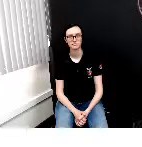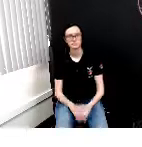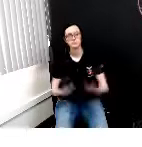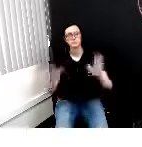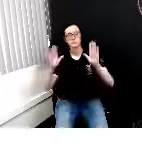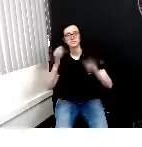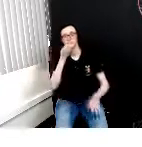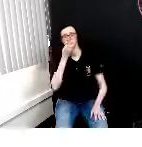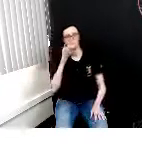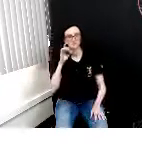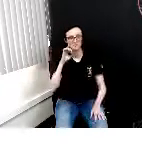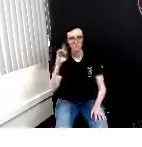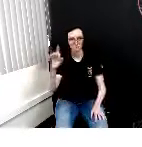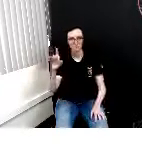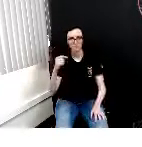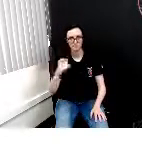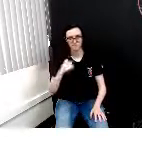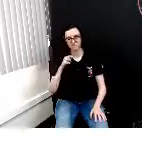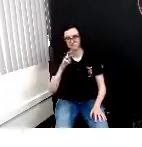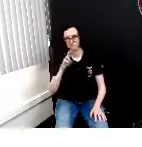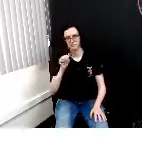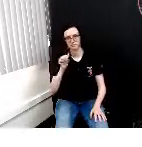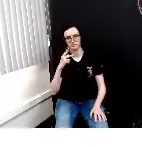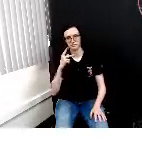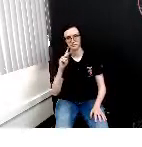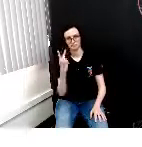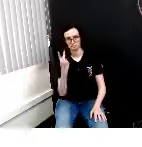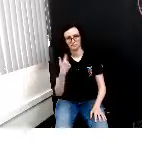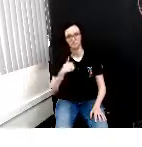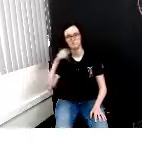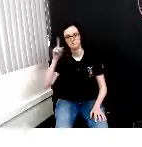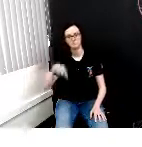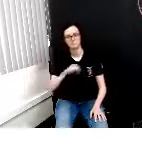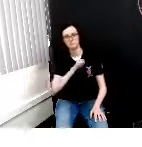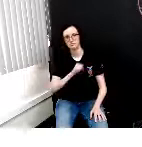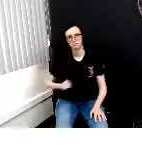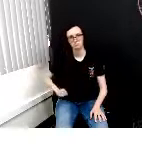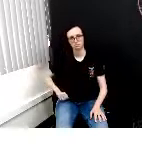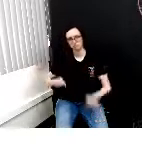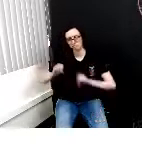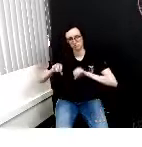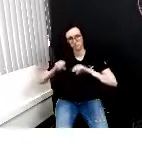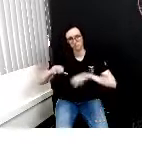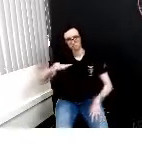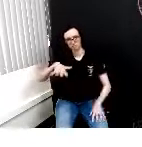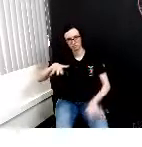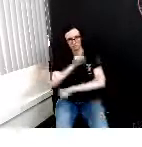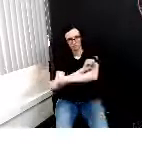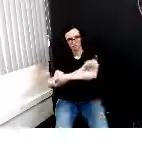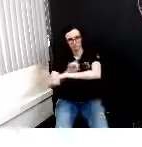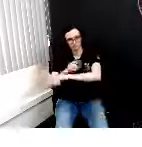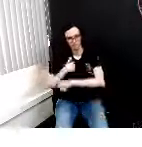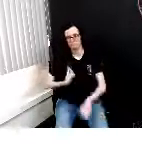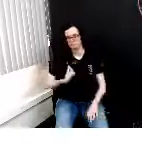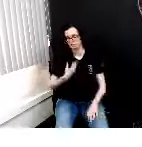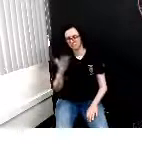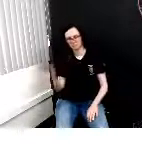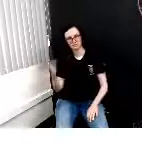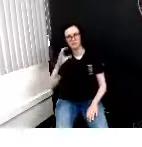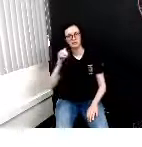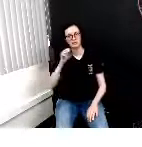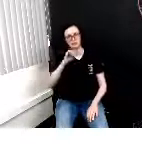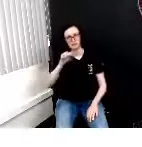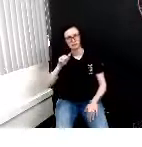Pessoal, bom dia. Eu sou o Raf, diretor de educação da Secretaria de Estado da Educação. Estou aqui com a doutora Cássia e o